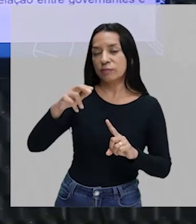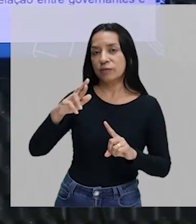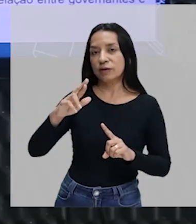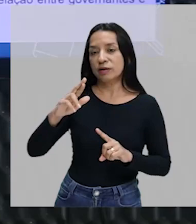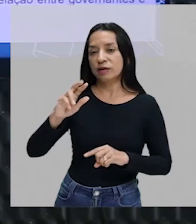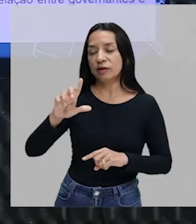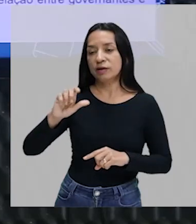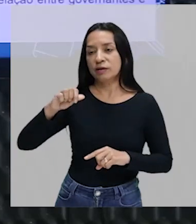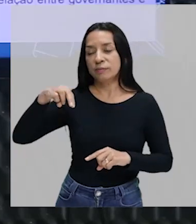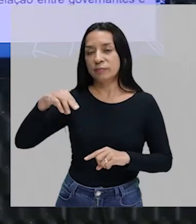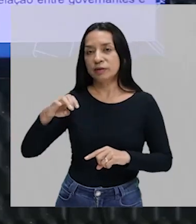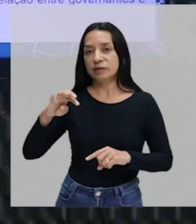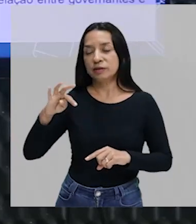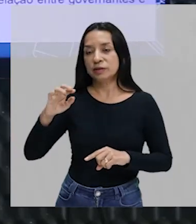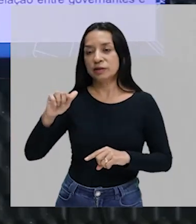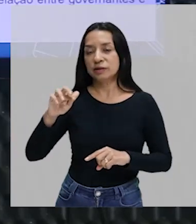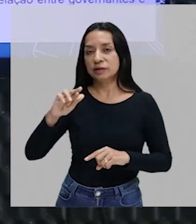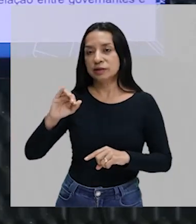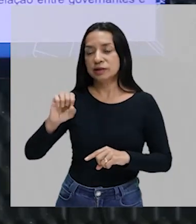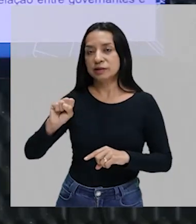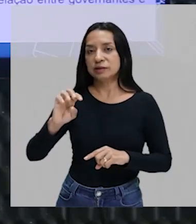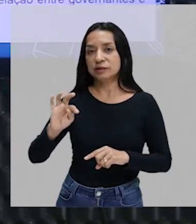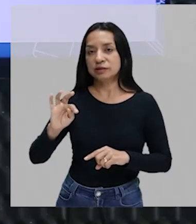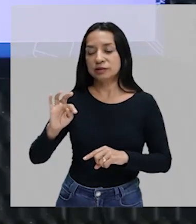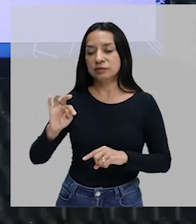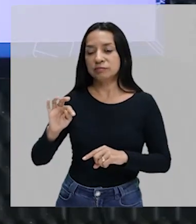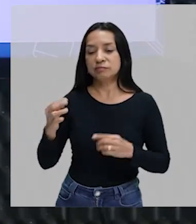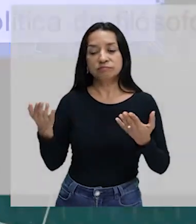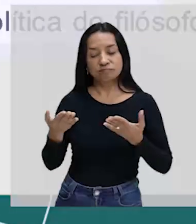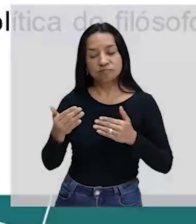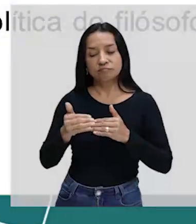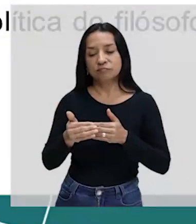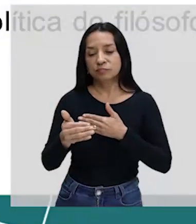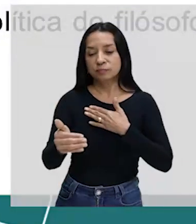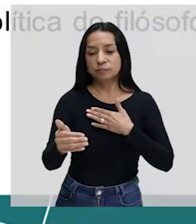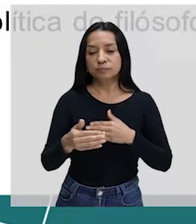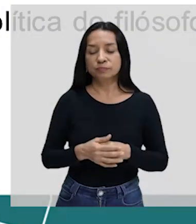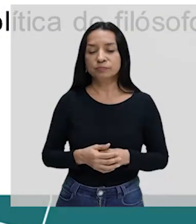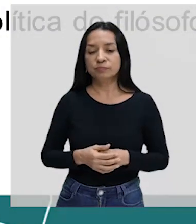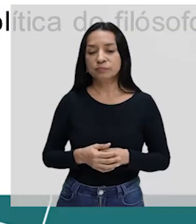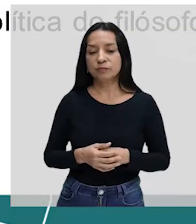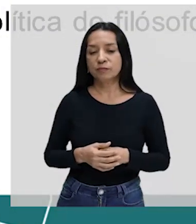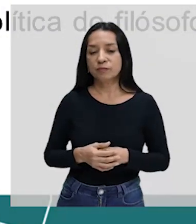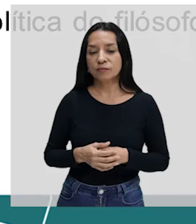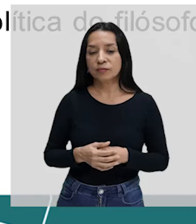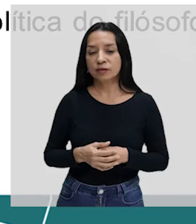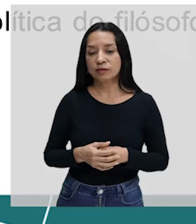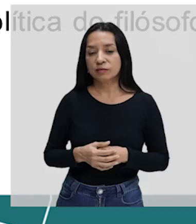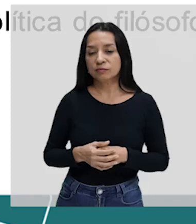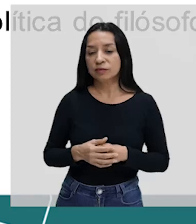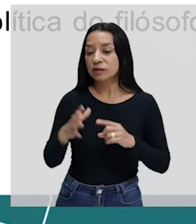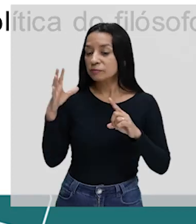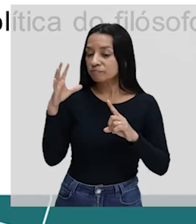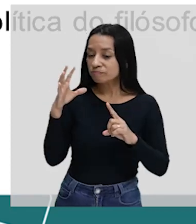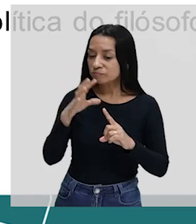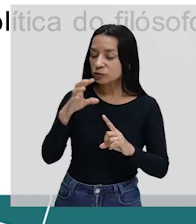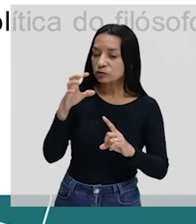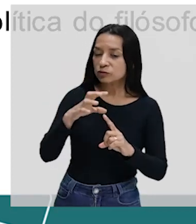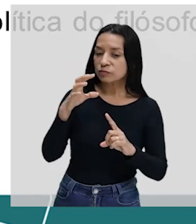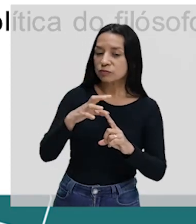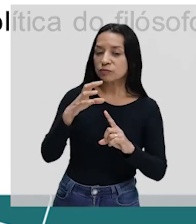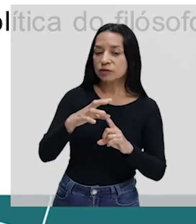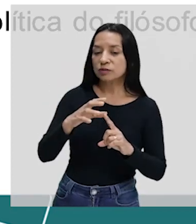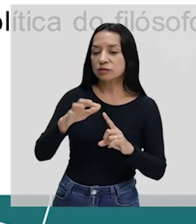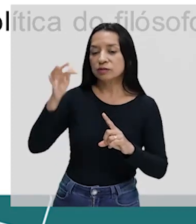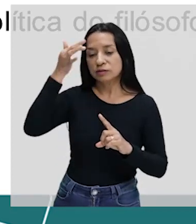diante. Certo? Dito isso, vamos avançar para as contribuições da filosofia de